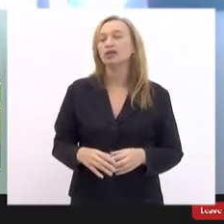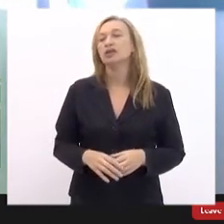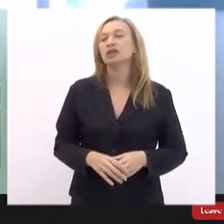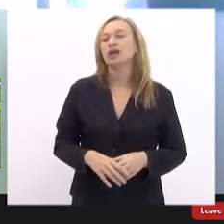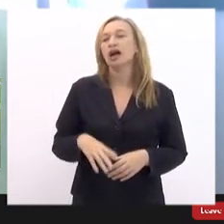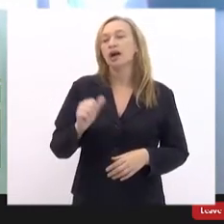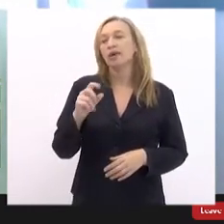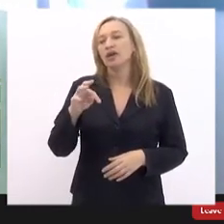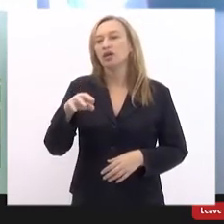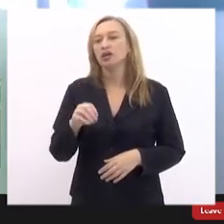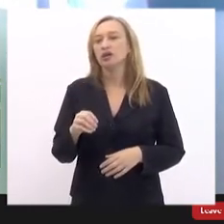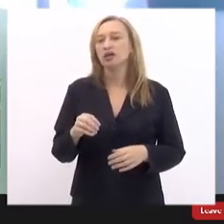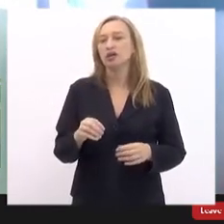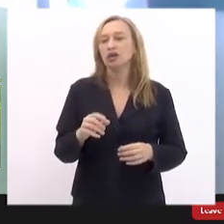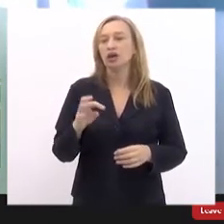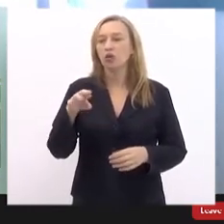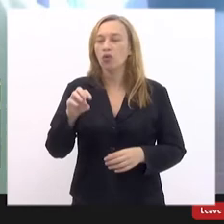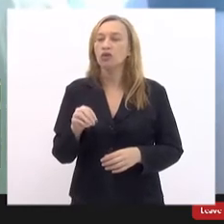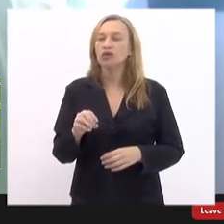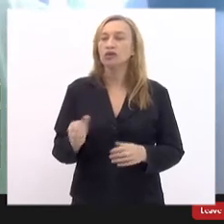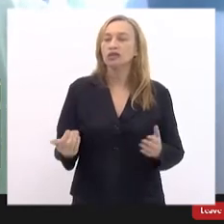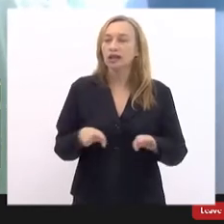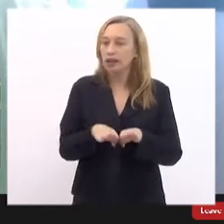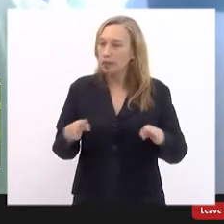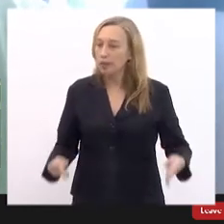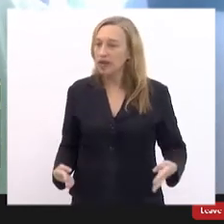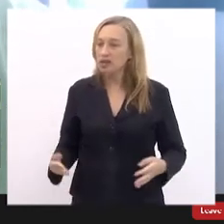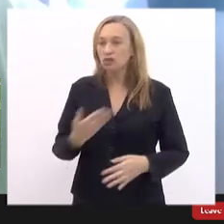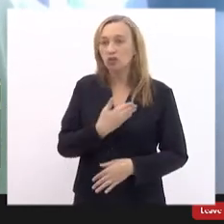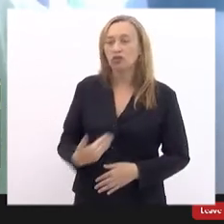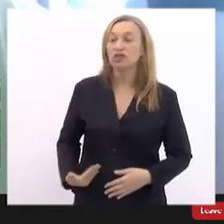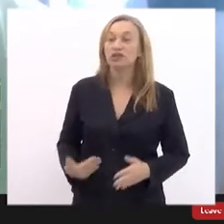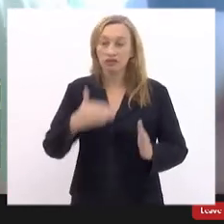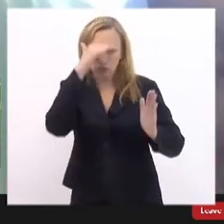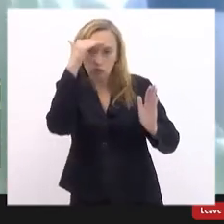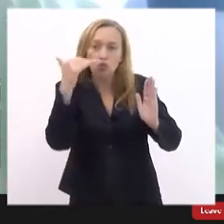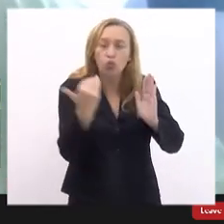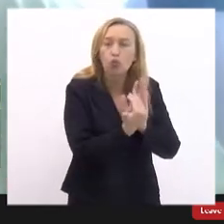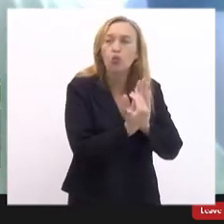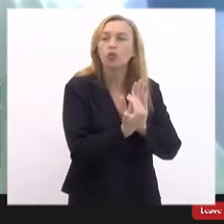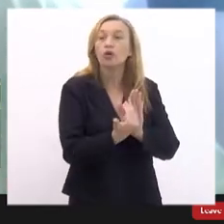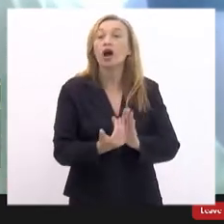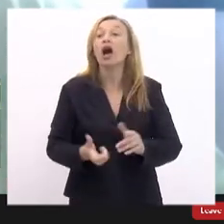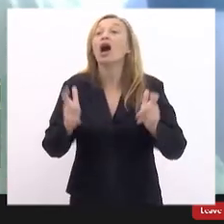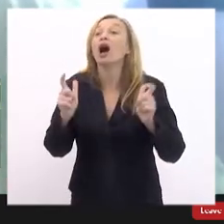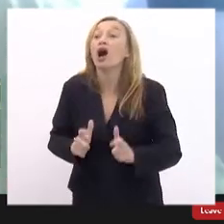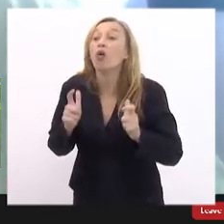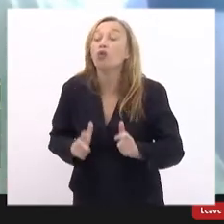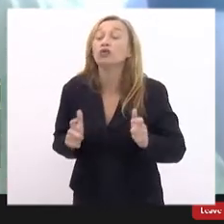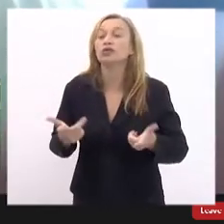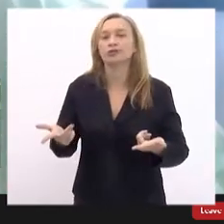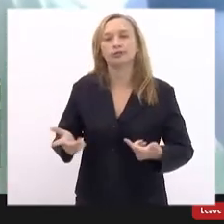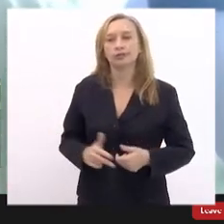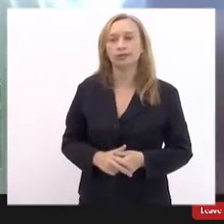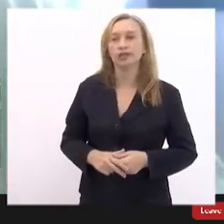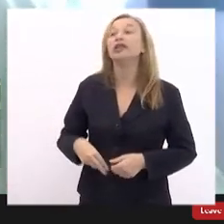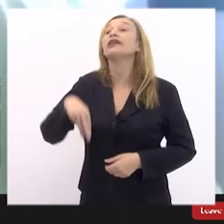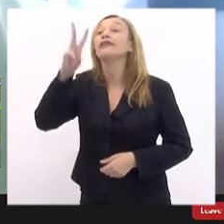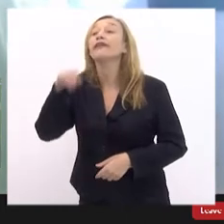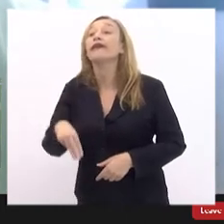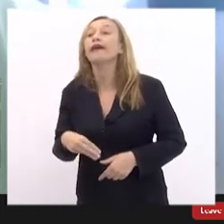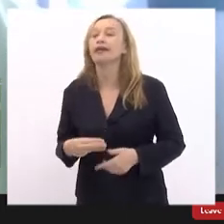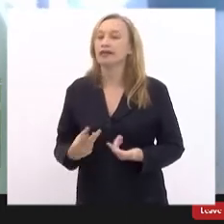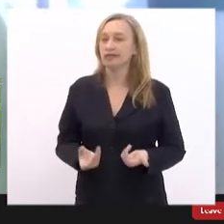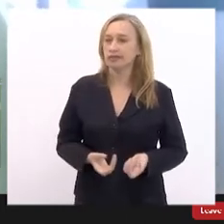confirmar essa informação, porque se a gente está falando do Cumpras, a gente tem que dizer onde é que está e de quem